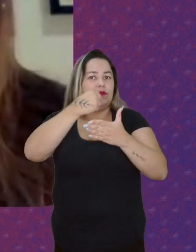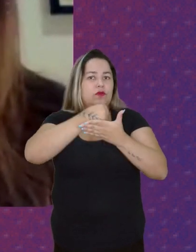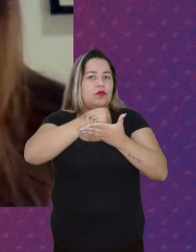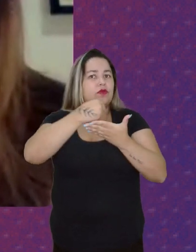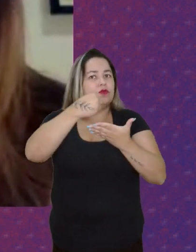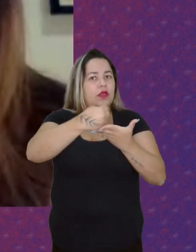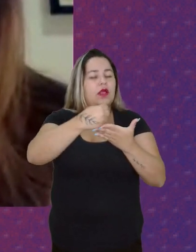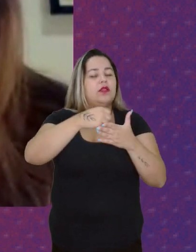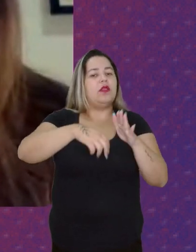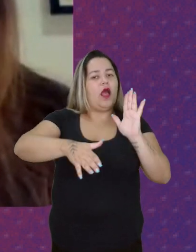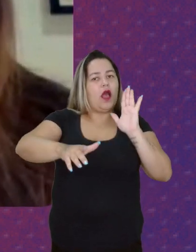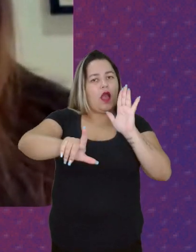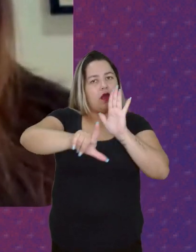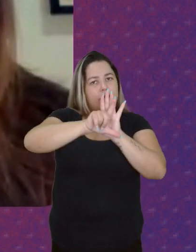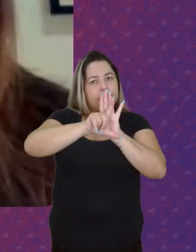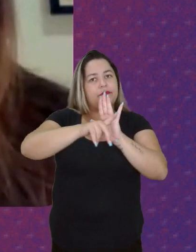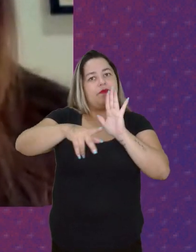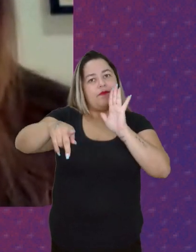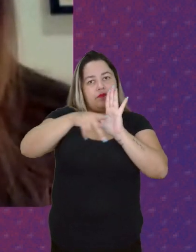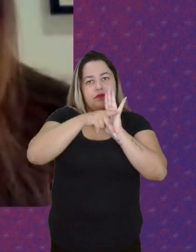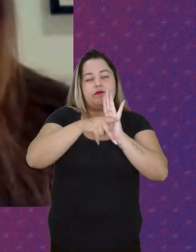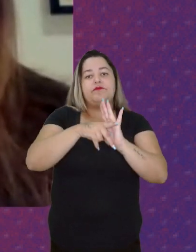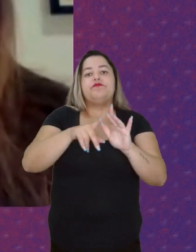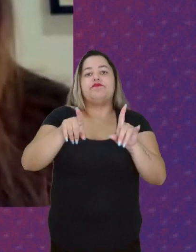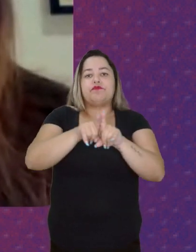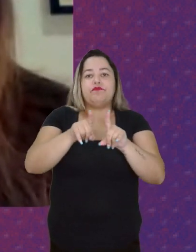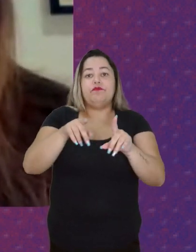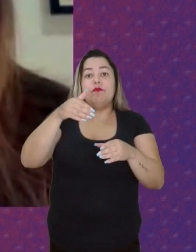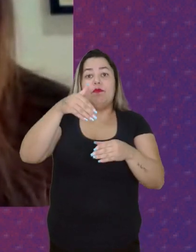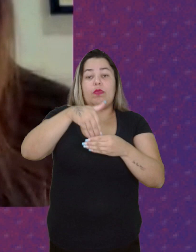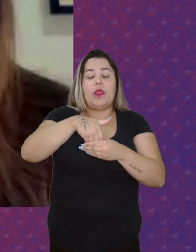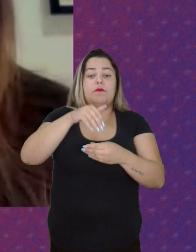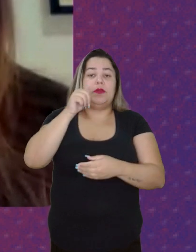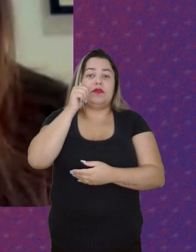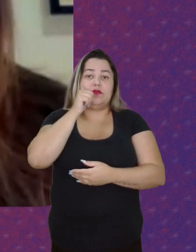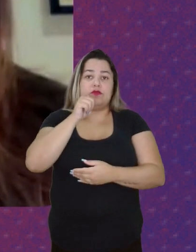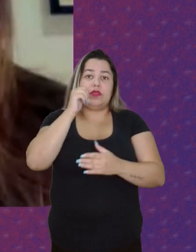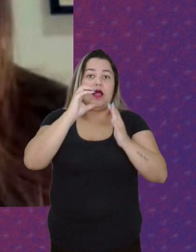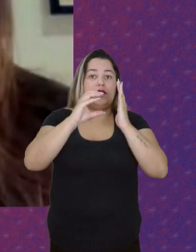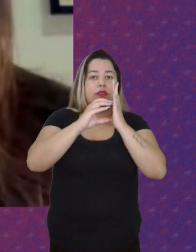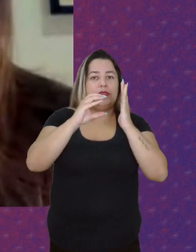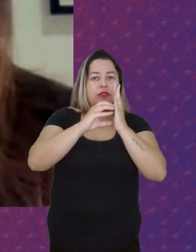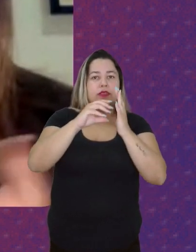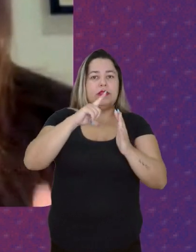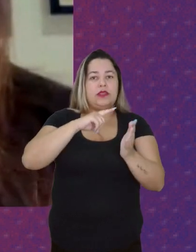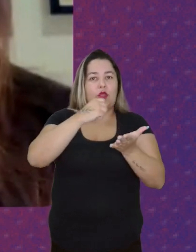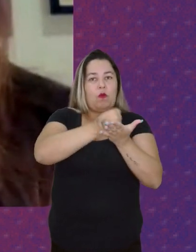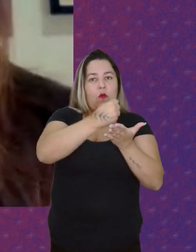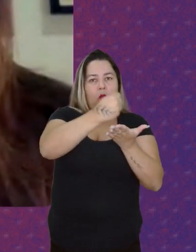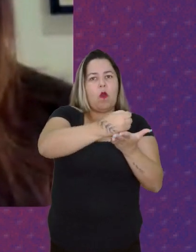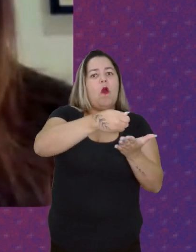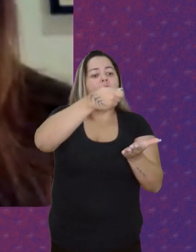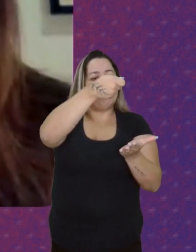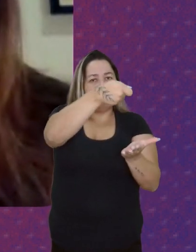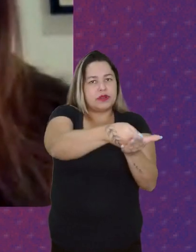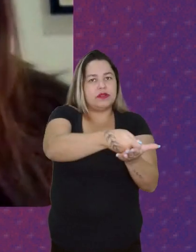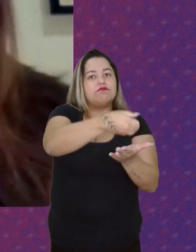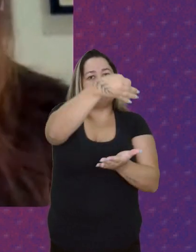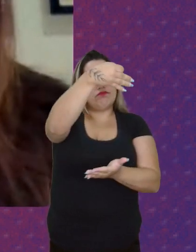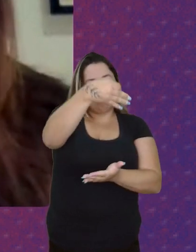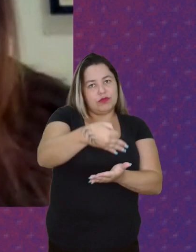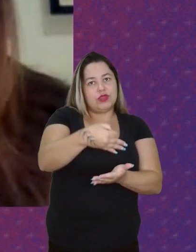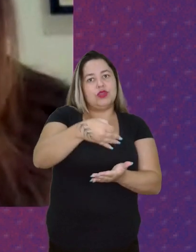a própria lei exige que as candidatas, elas tenham a contratação obrigatória de